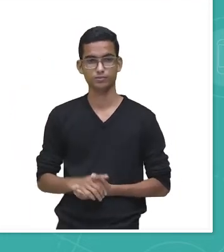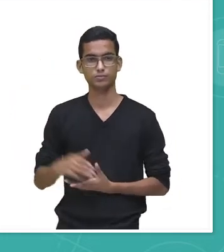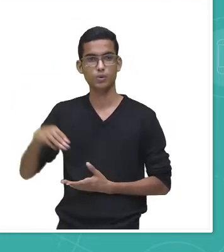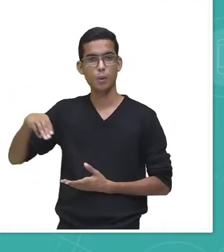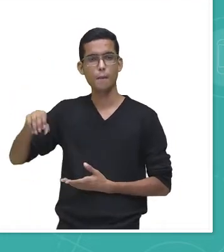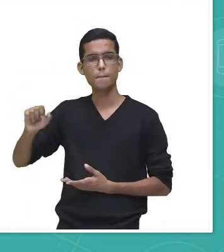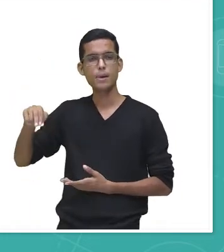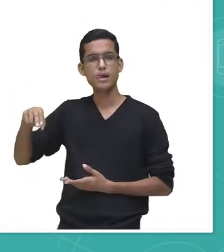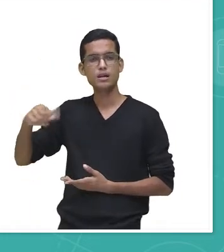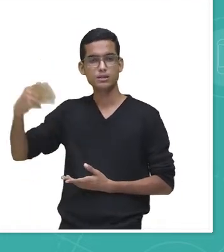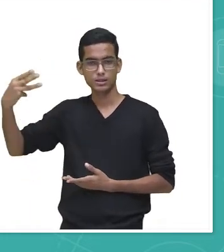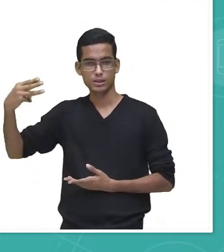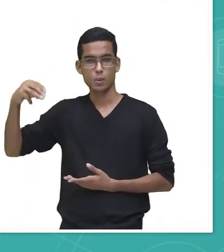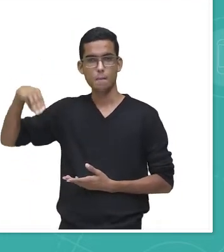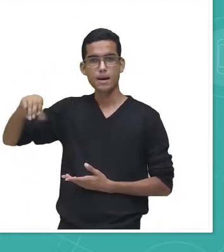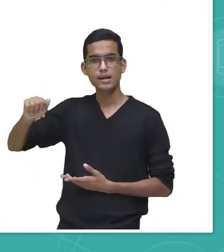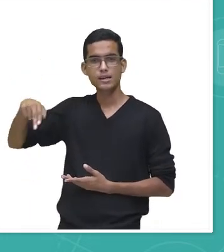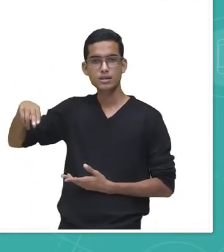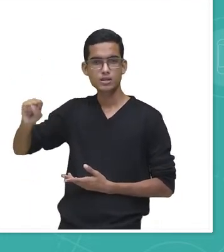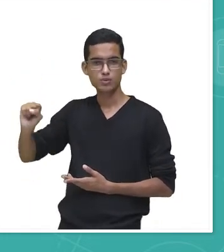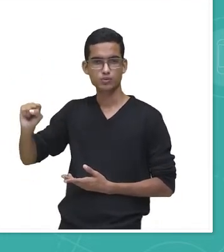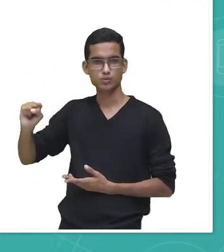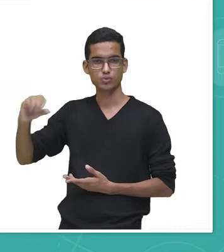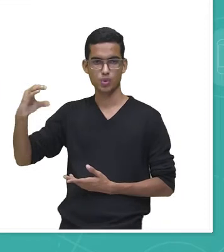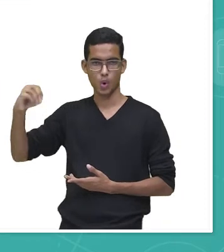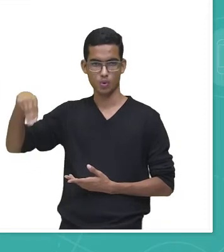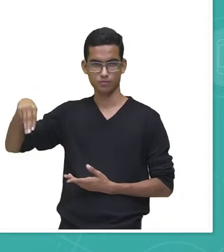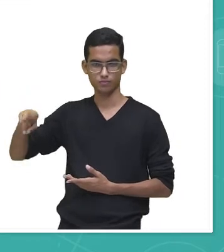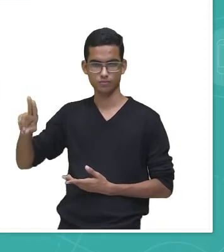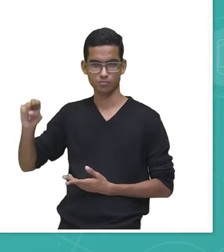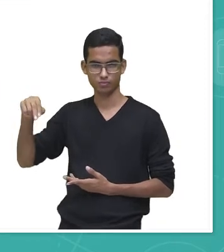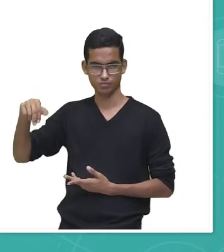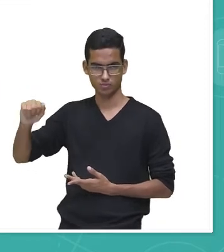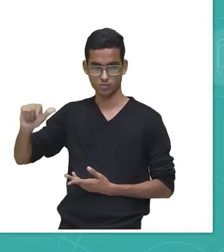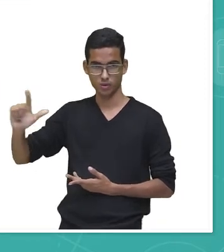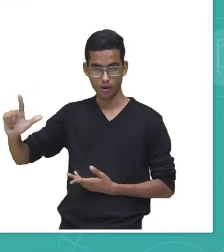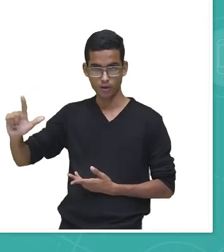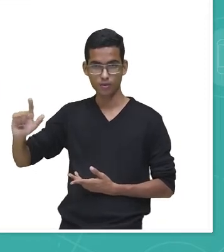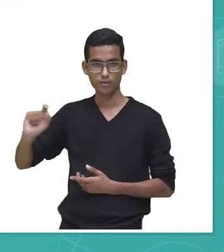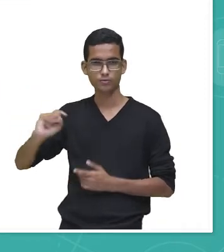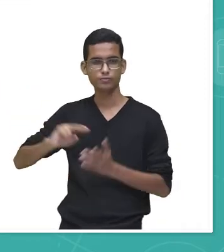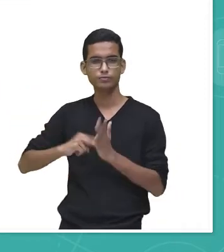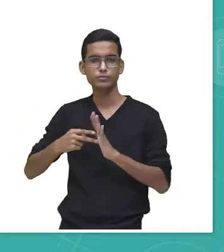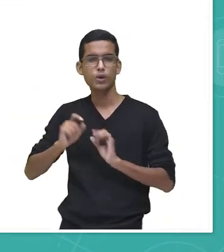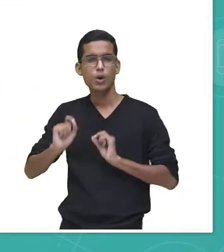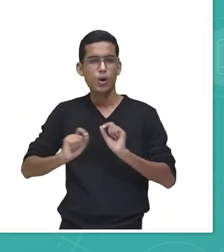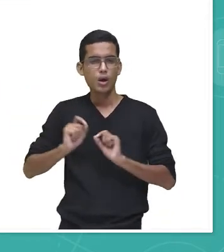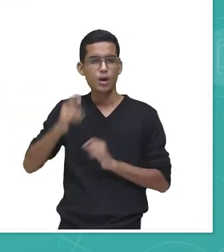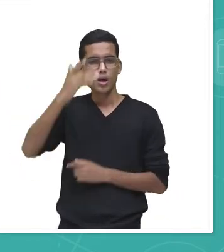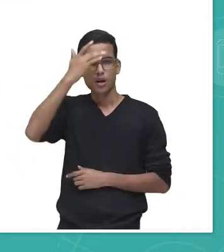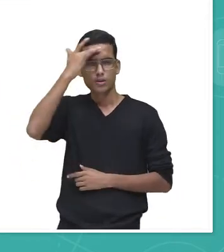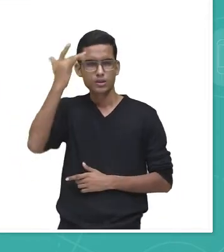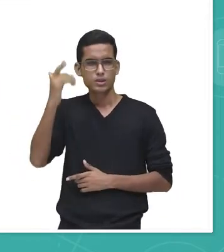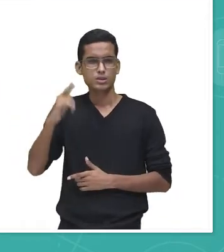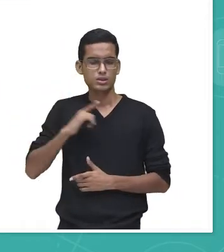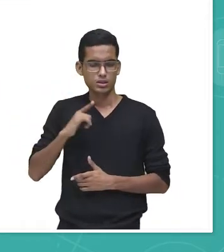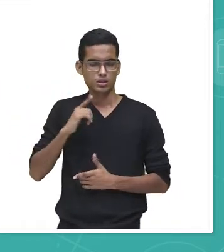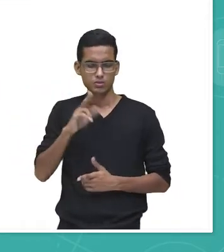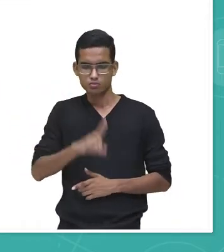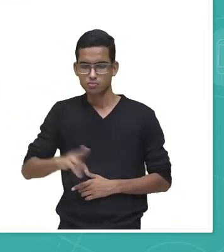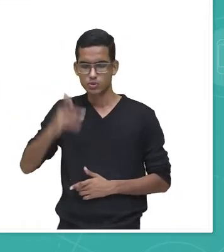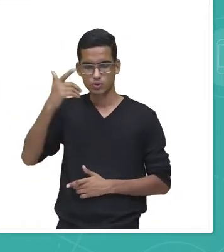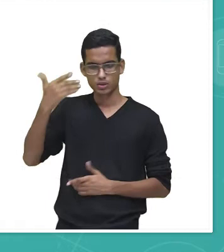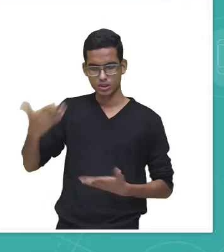comum, tanto pelos senhores como pelos seus servos, que eram os bosques, as florestas, os